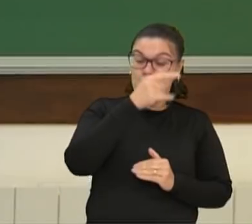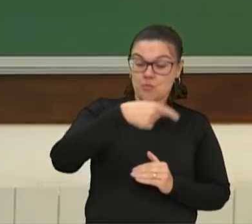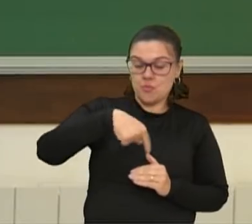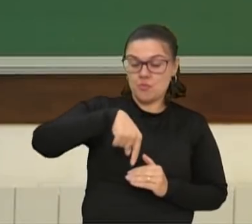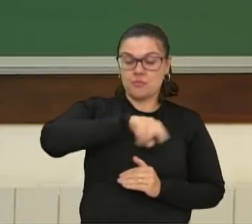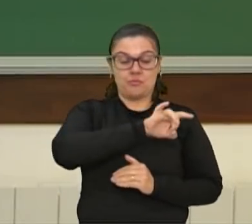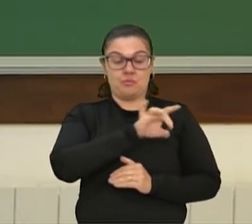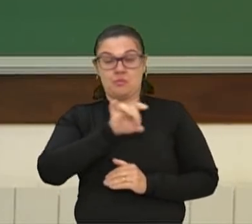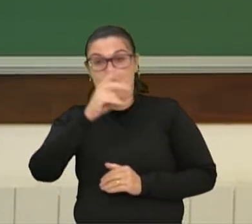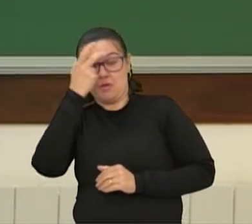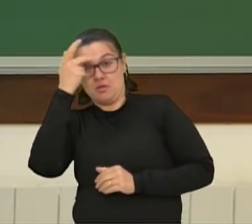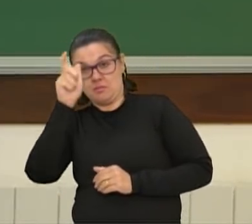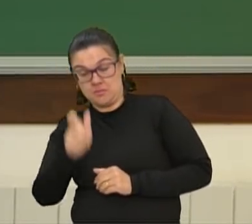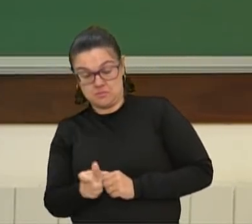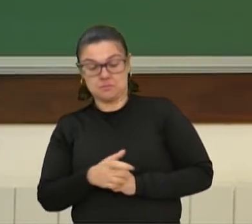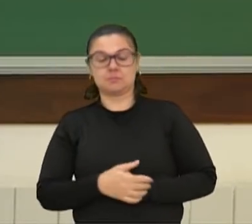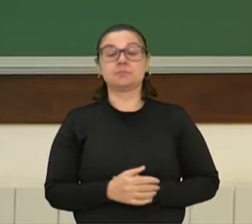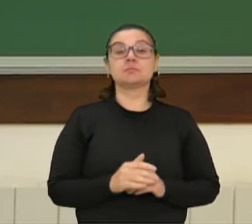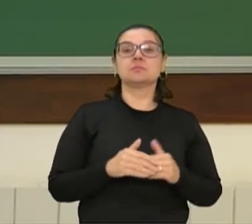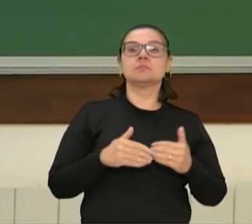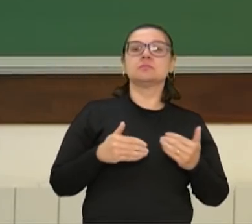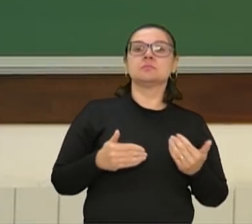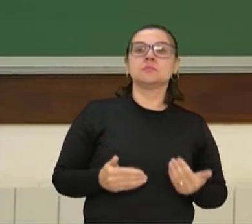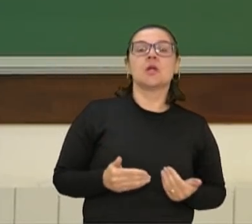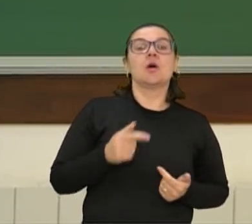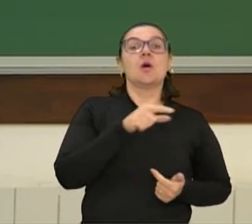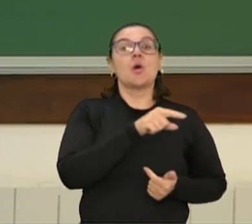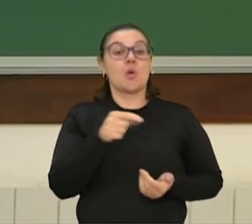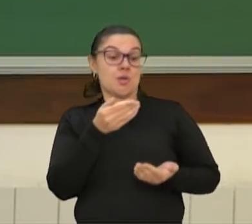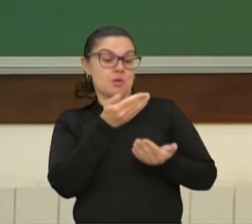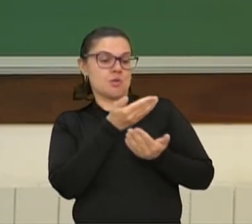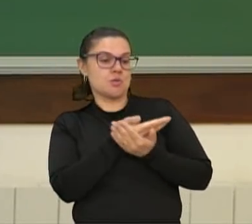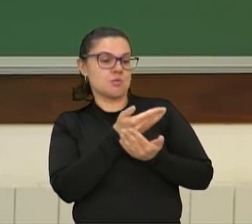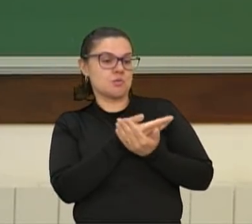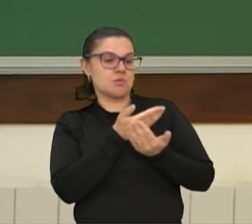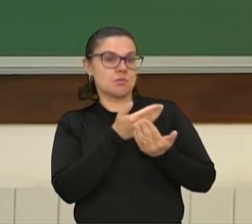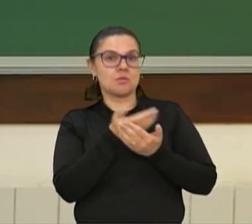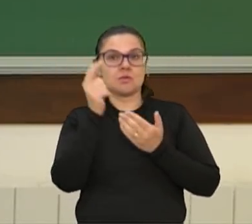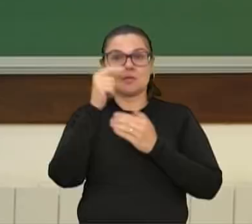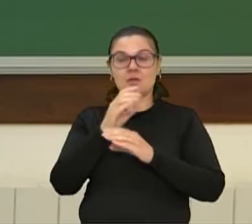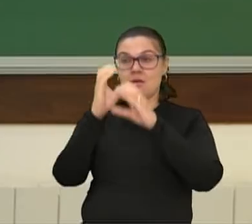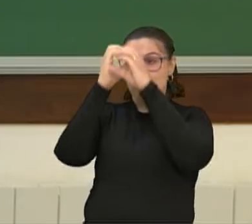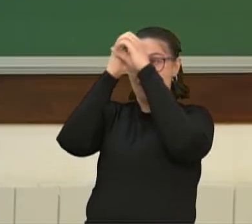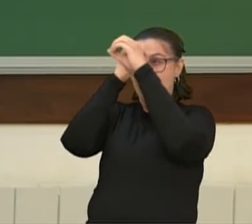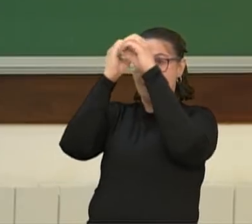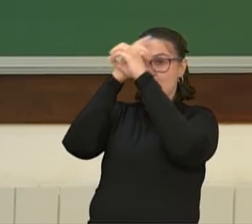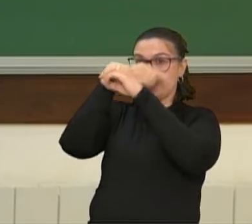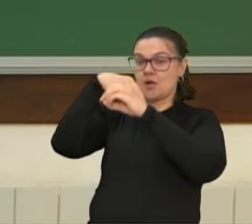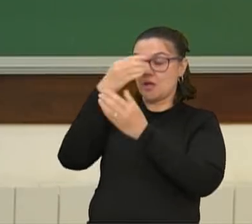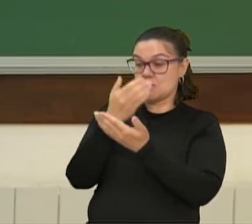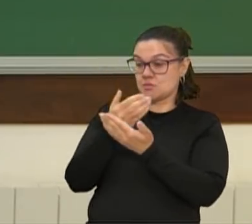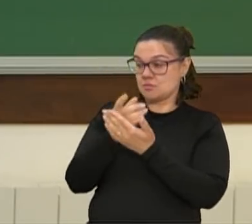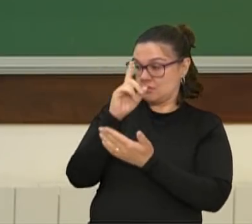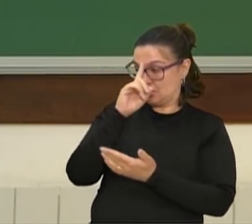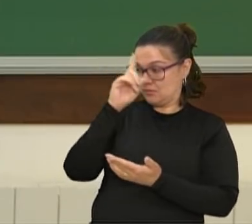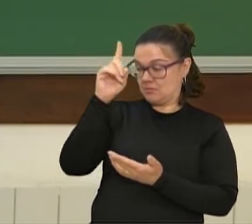de cada ser humano. E aí ele chegava a dizer, estudar os astros é estudar a